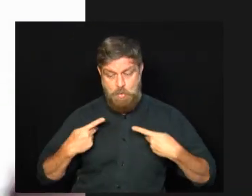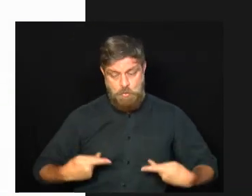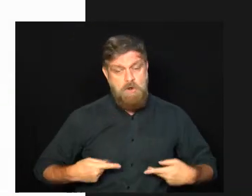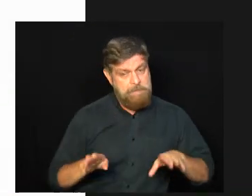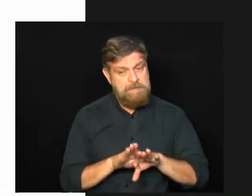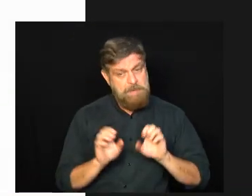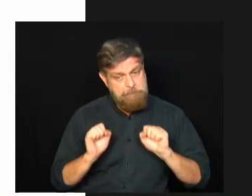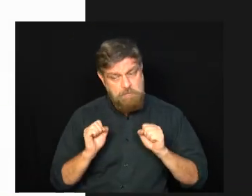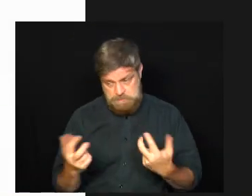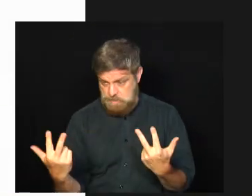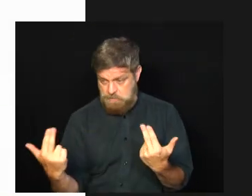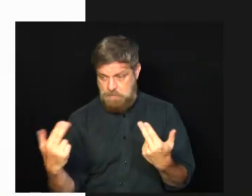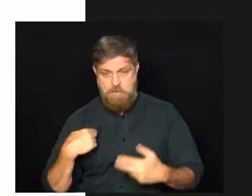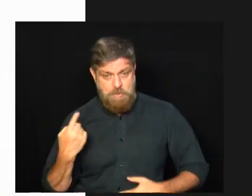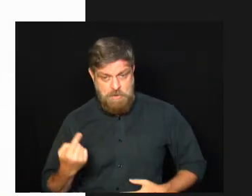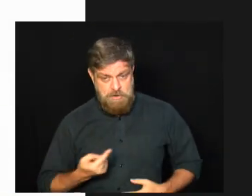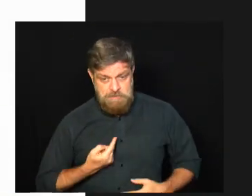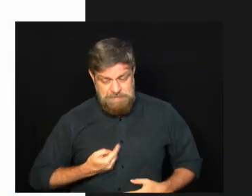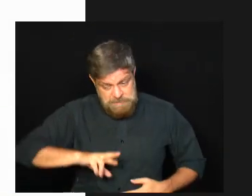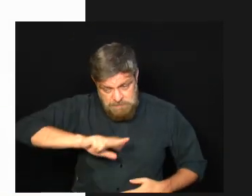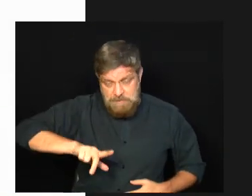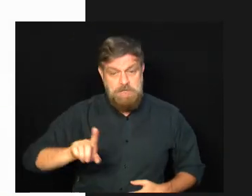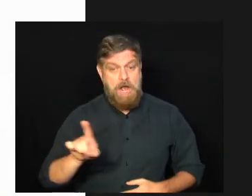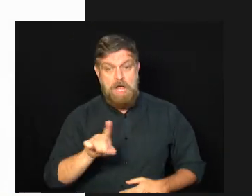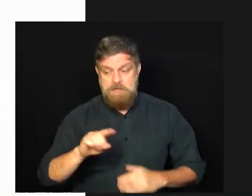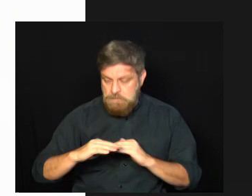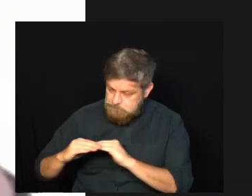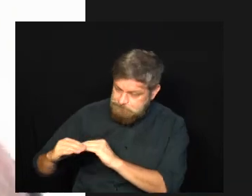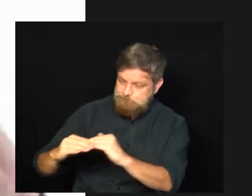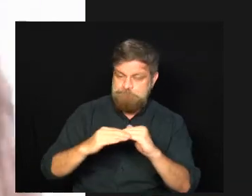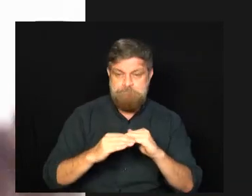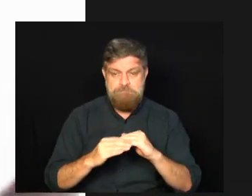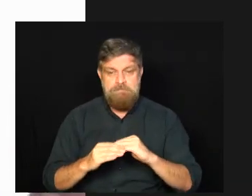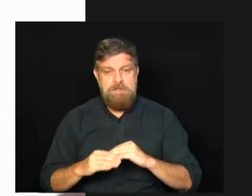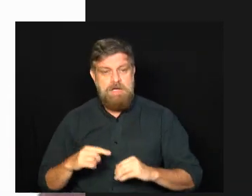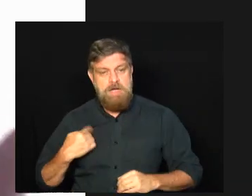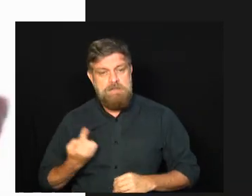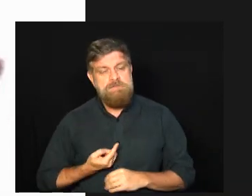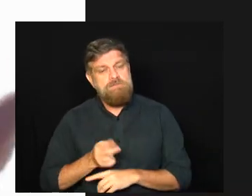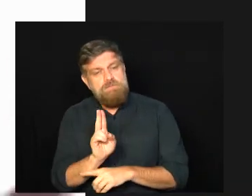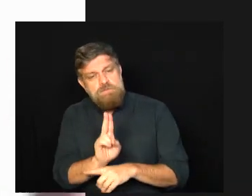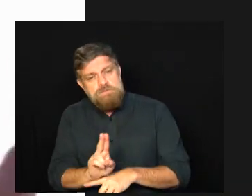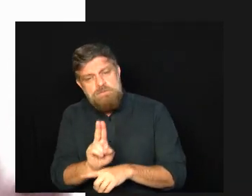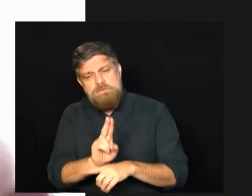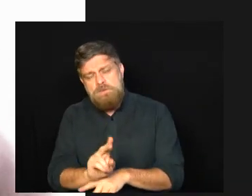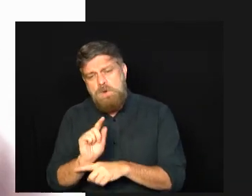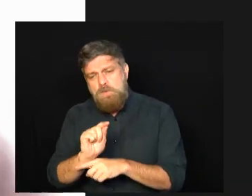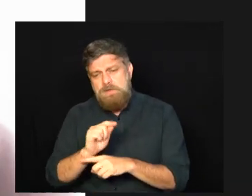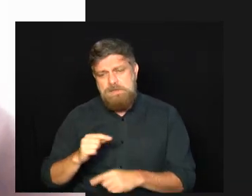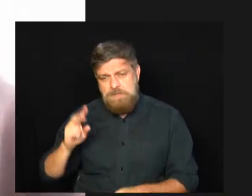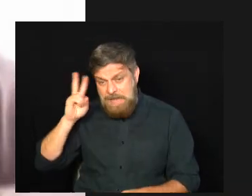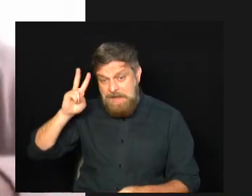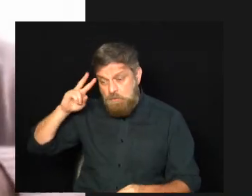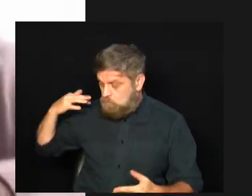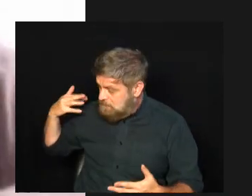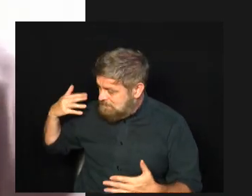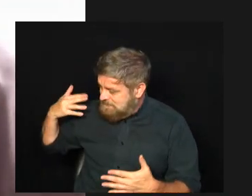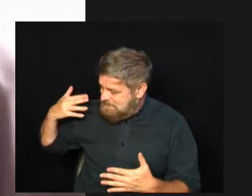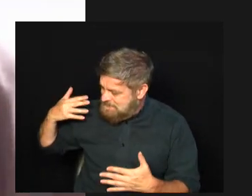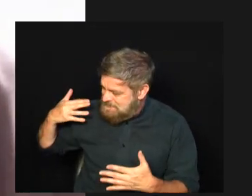não somos privilegiadas, né? Nós temos que usar deste patrimônio que